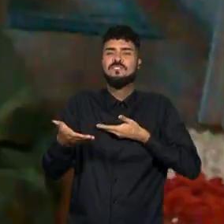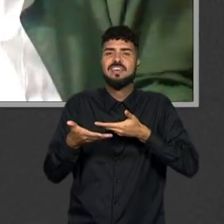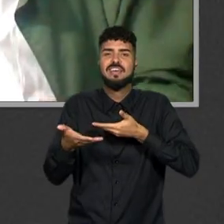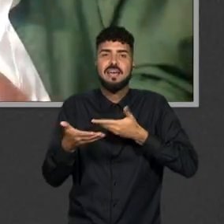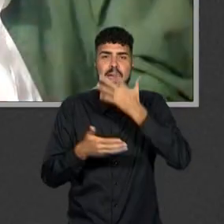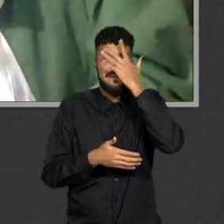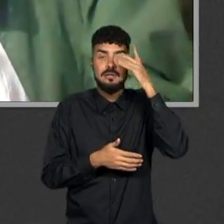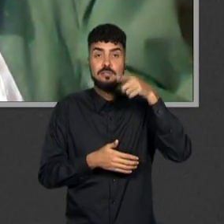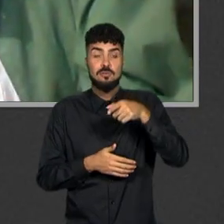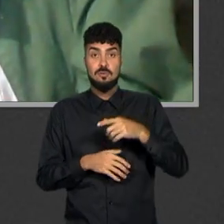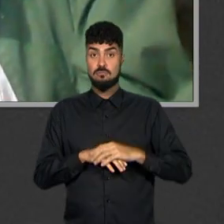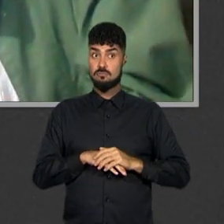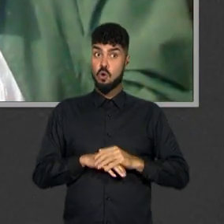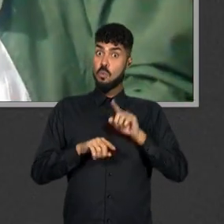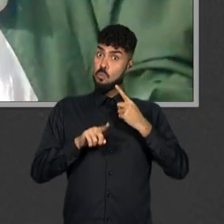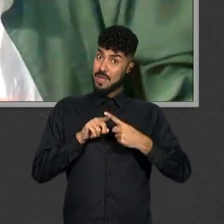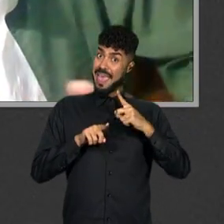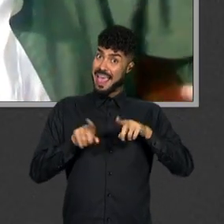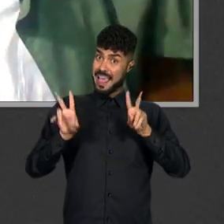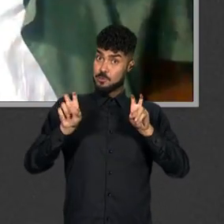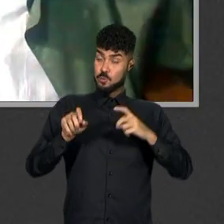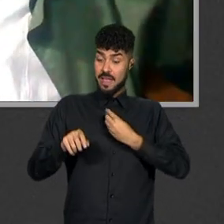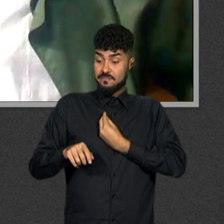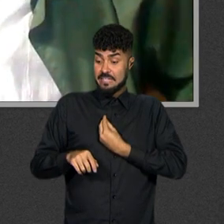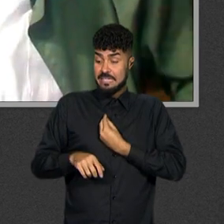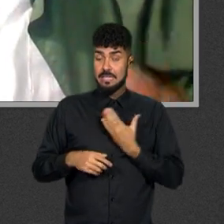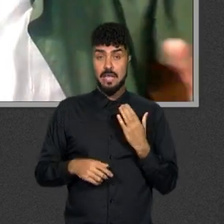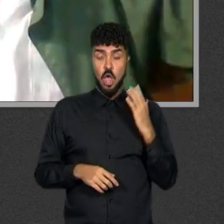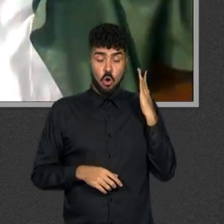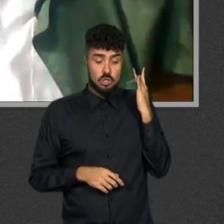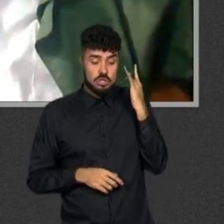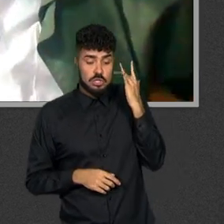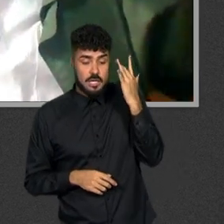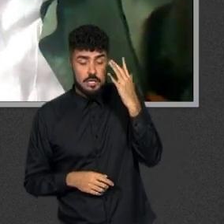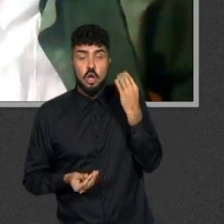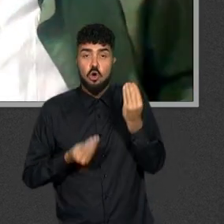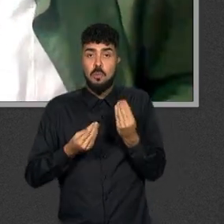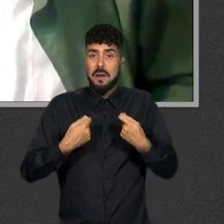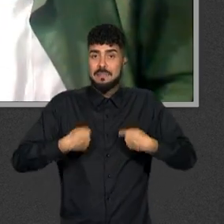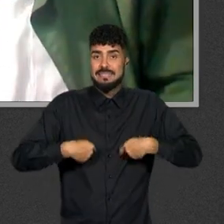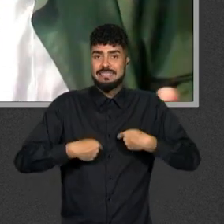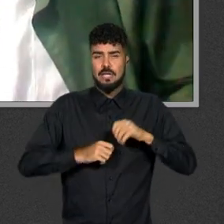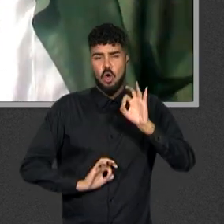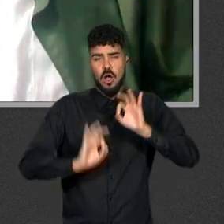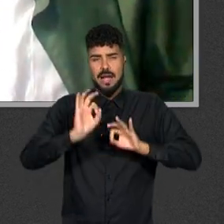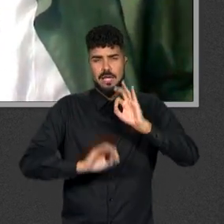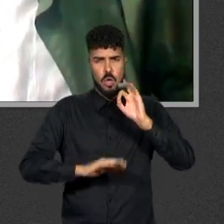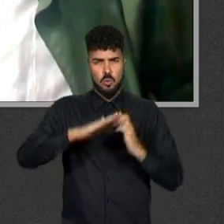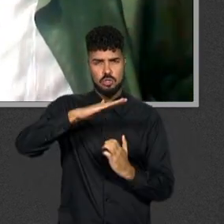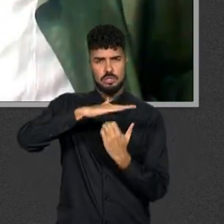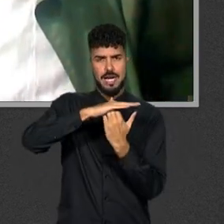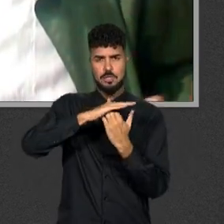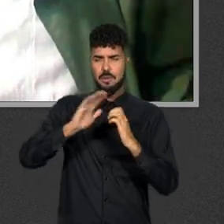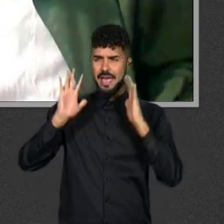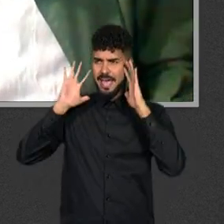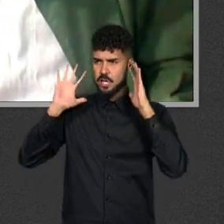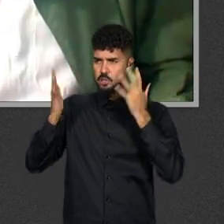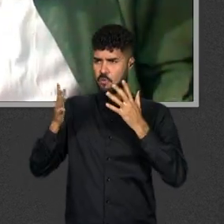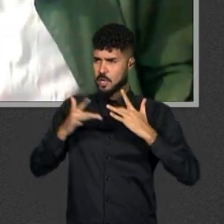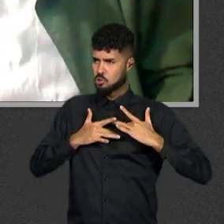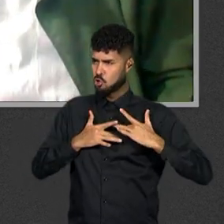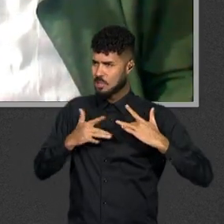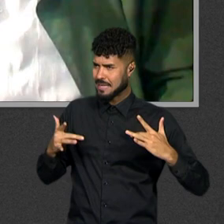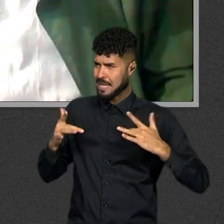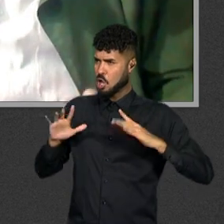pessoas, coisas da vida, do cotidiano, e como deve se organizar o Estado para se resolver solidária e coletivamente